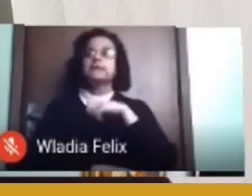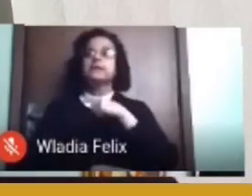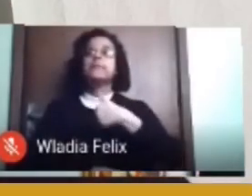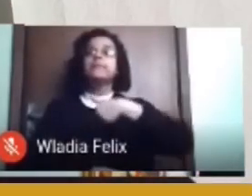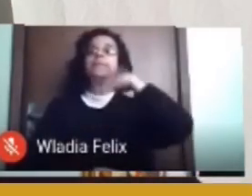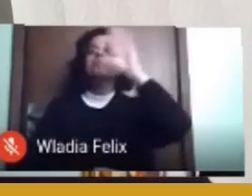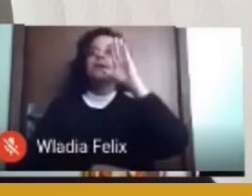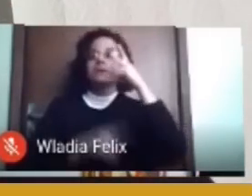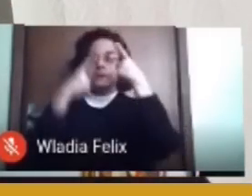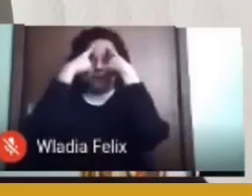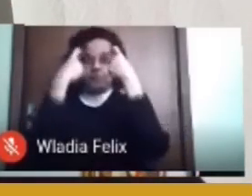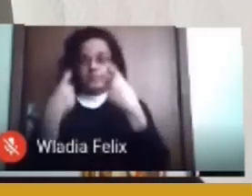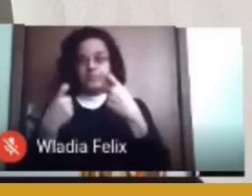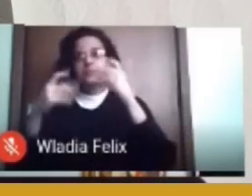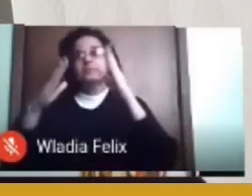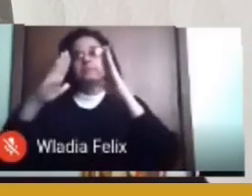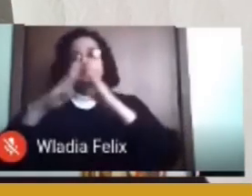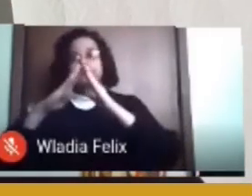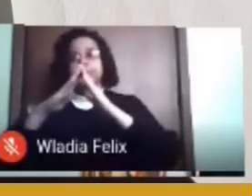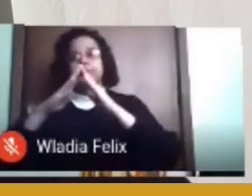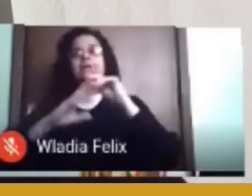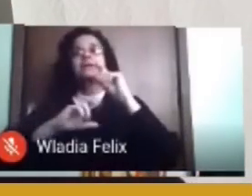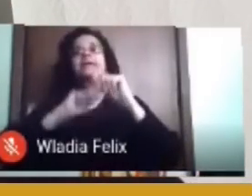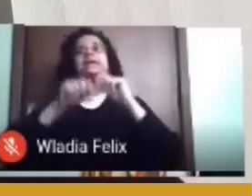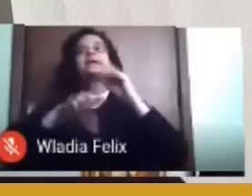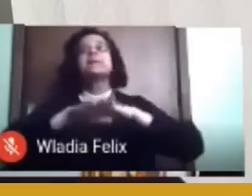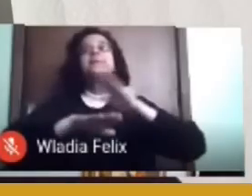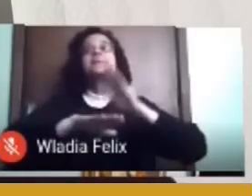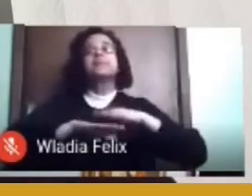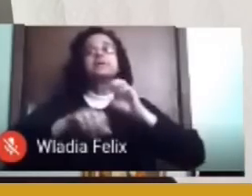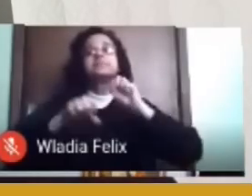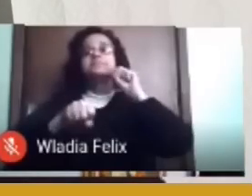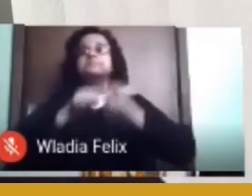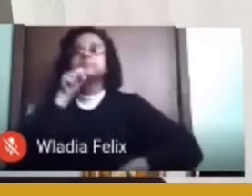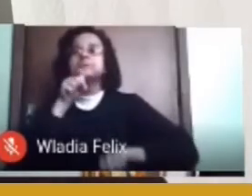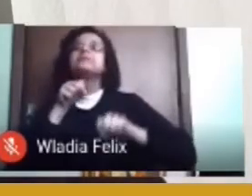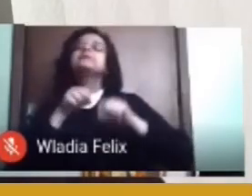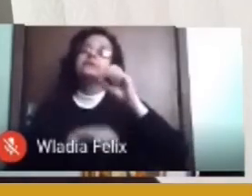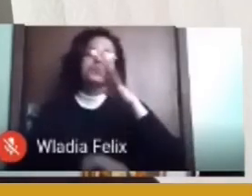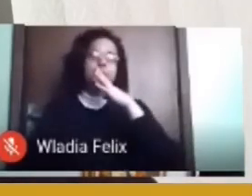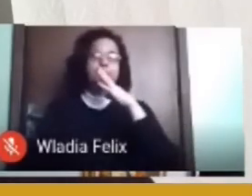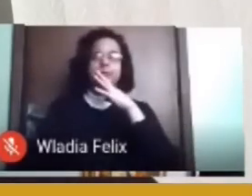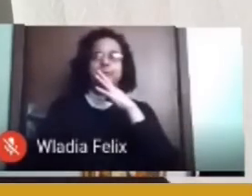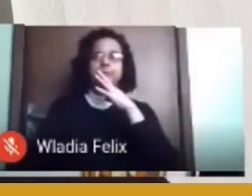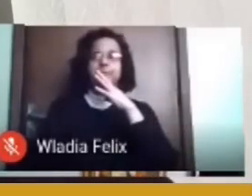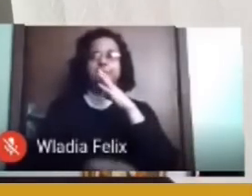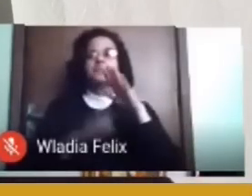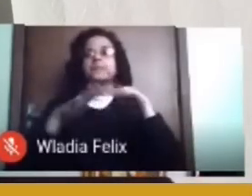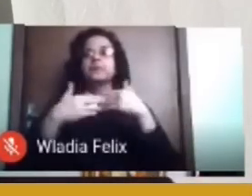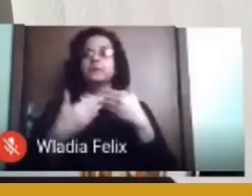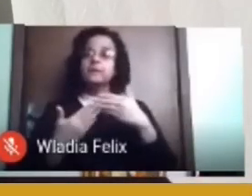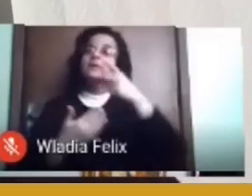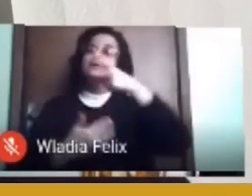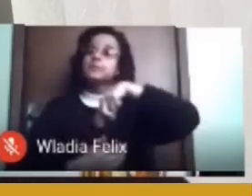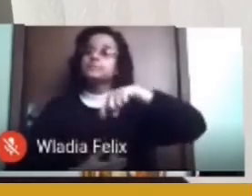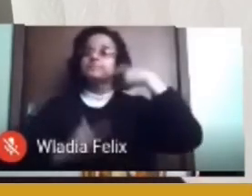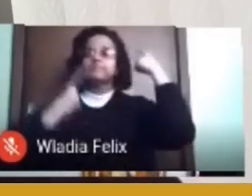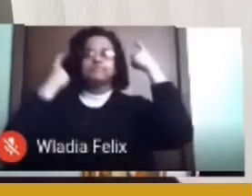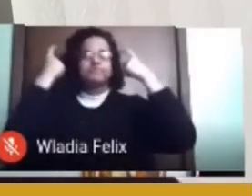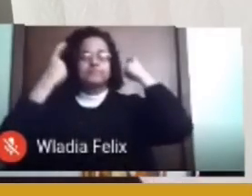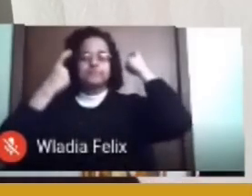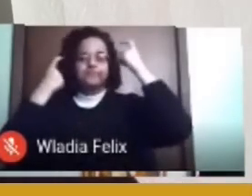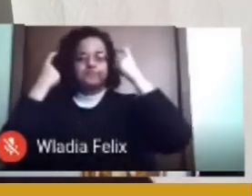E isso nos remete a uma preocupação nesse período de pandemia, porque já foi mencionado, as